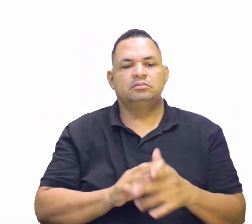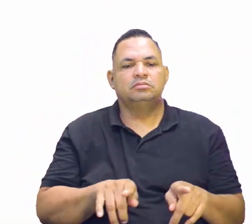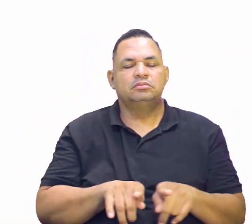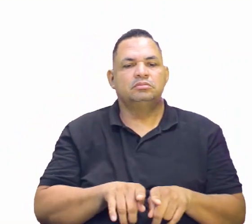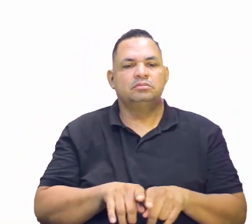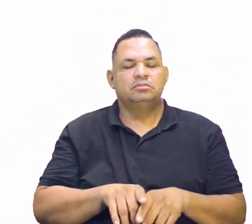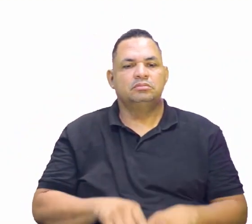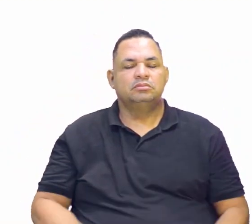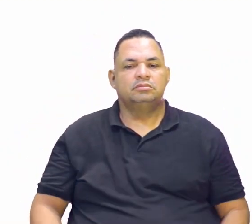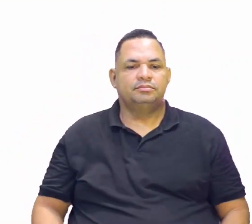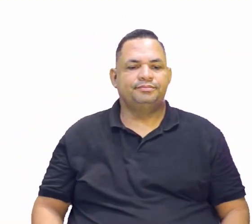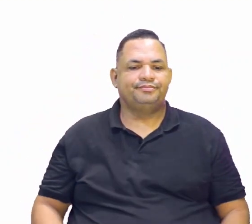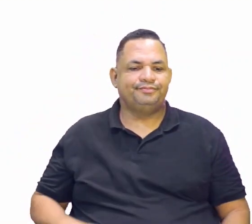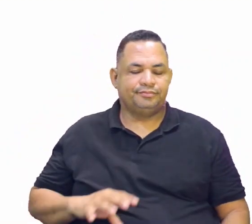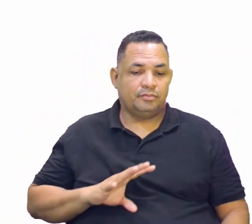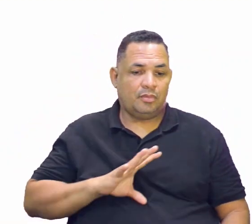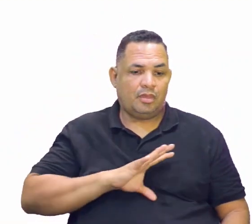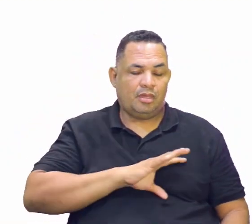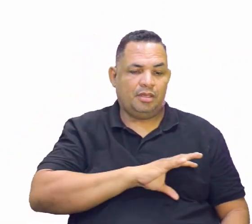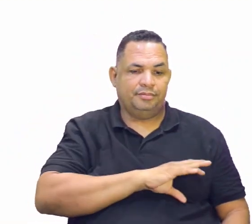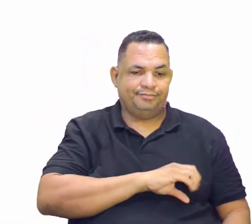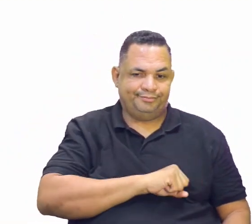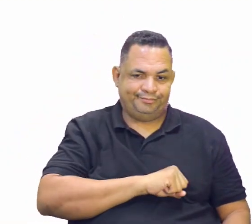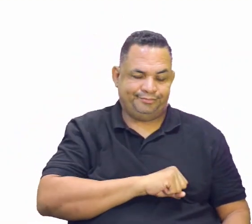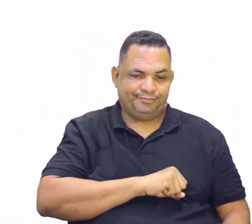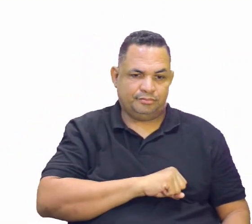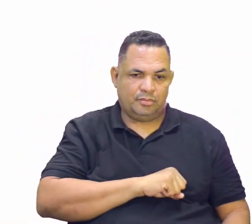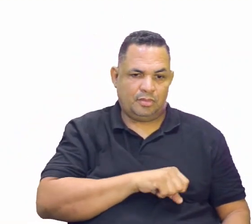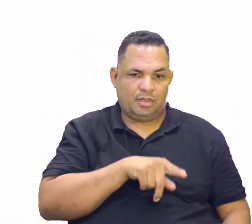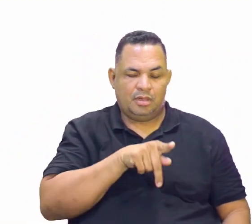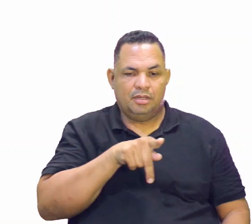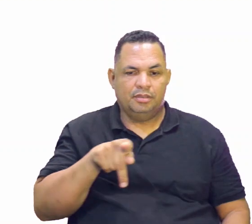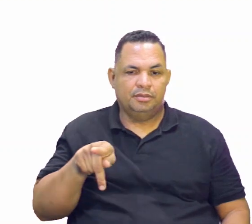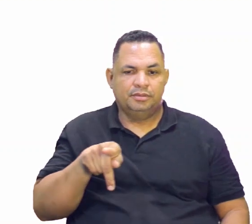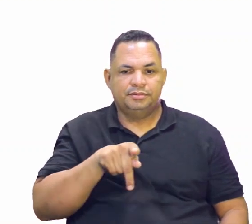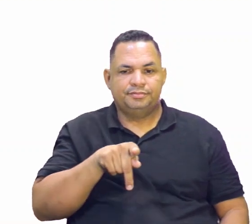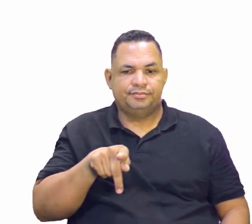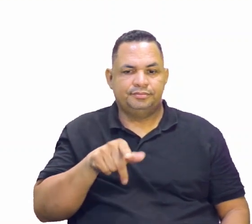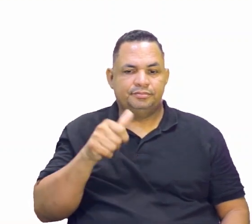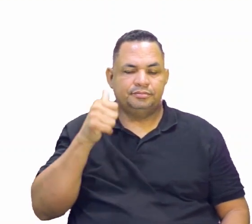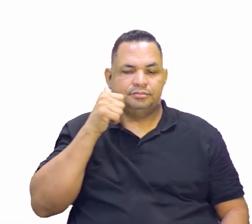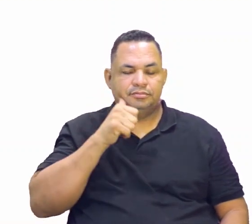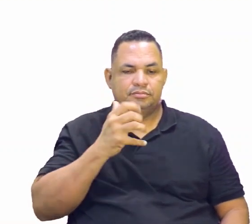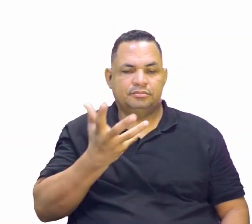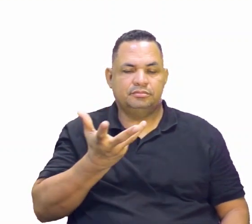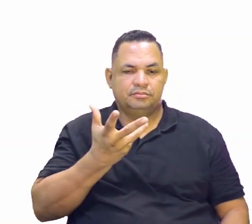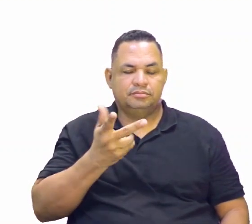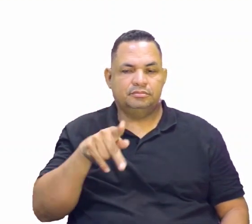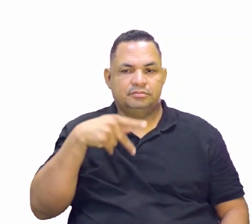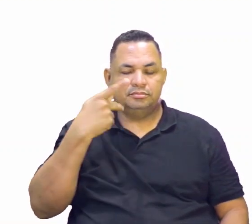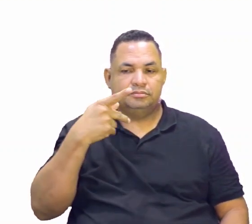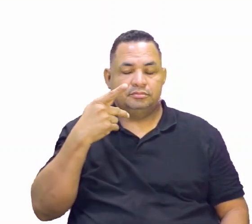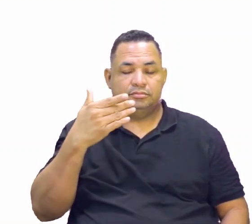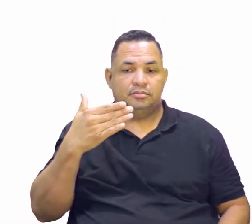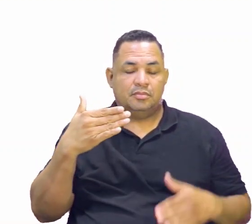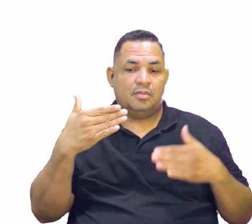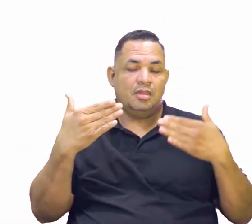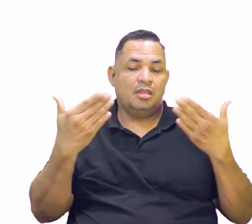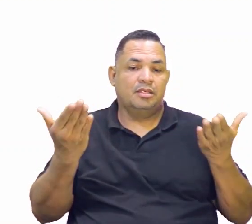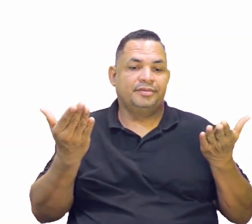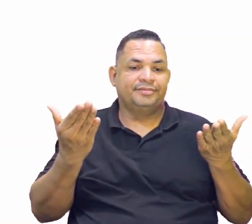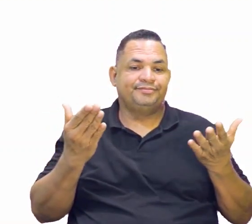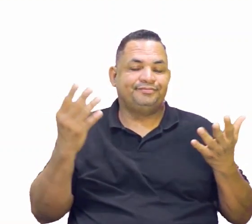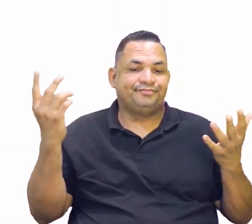Então, amadinhos, vamos lá. A professora quer comentar mais alguma coisa da... Quando vocês forem, e